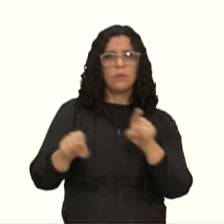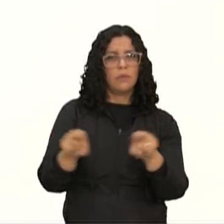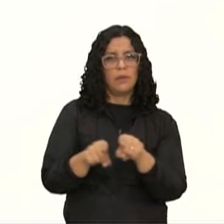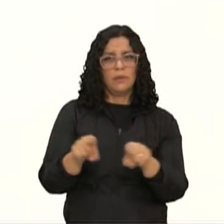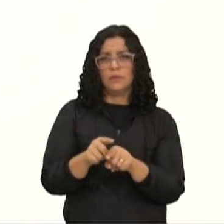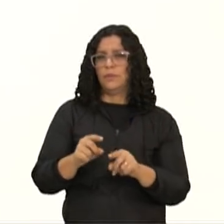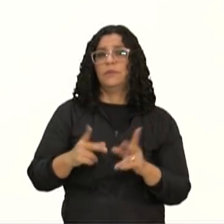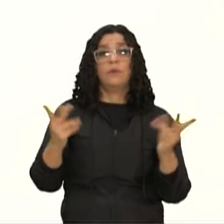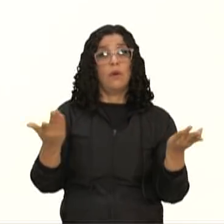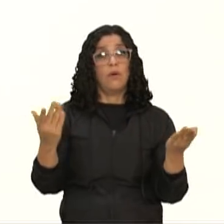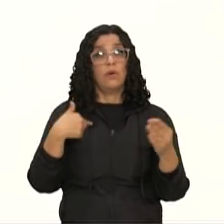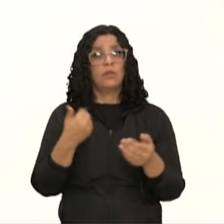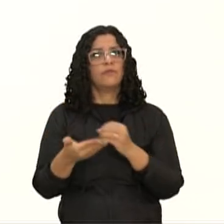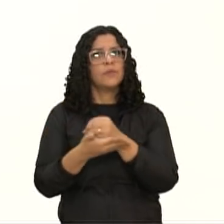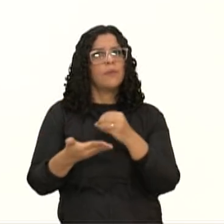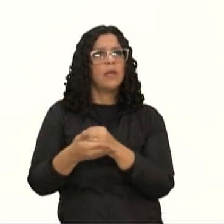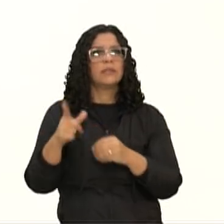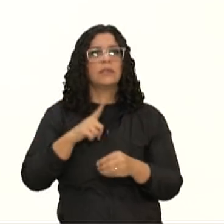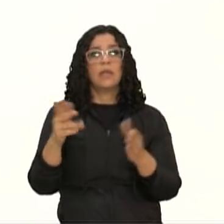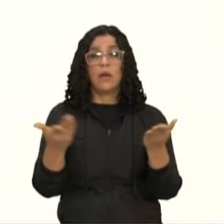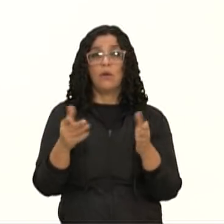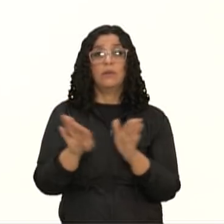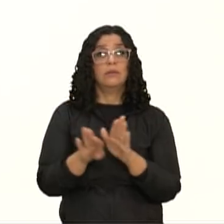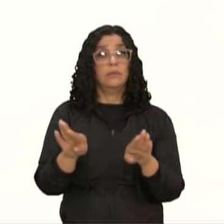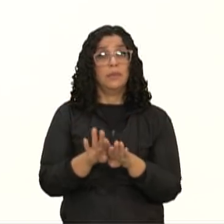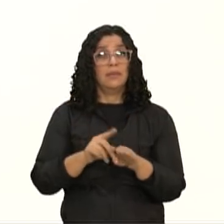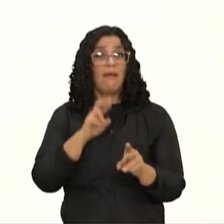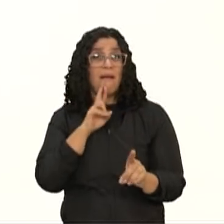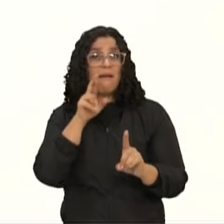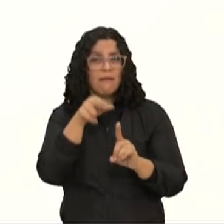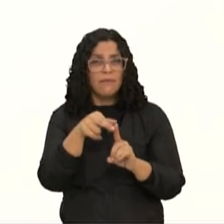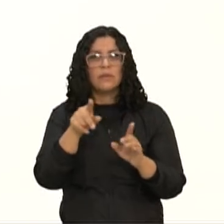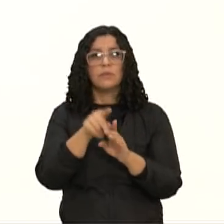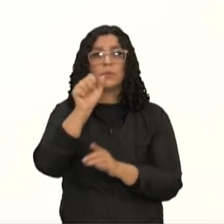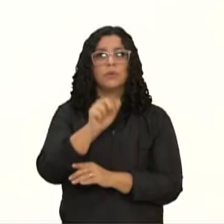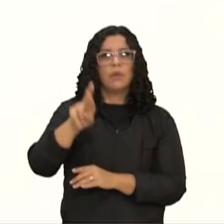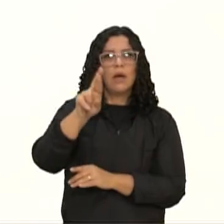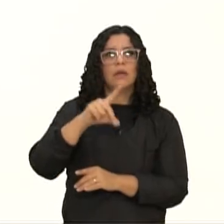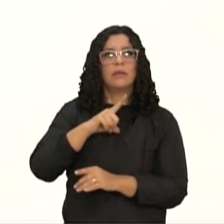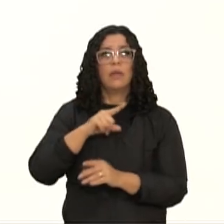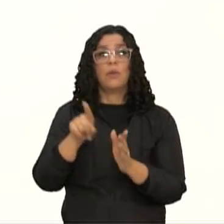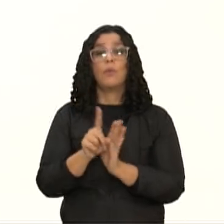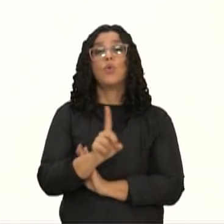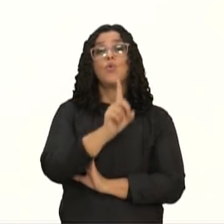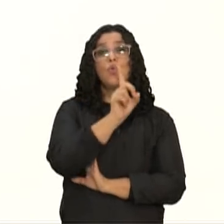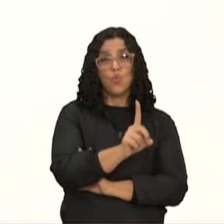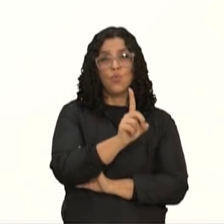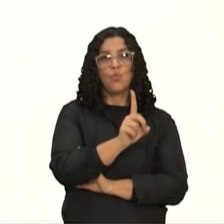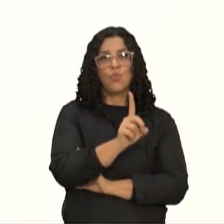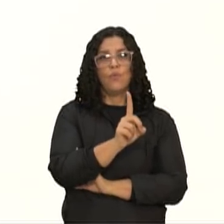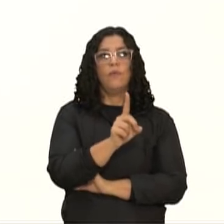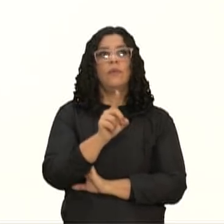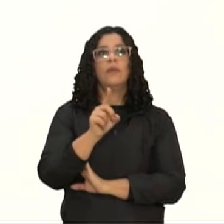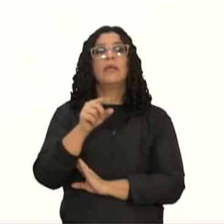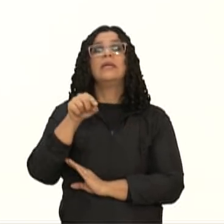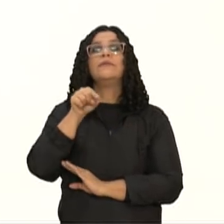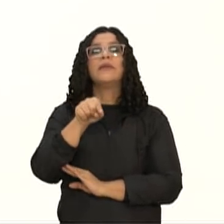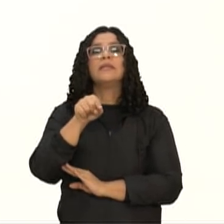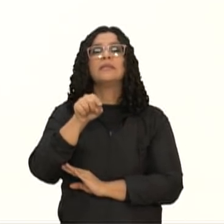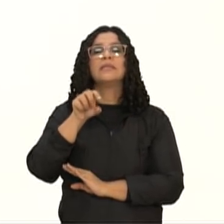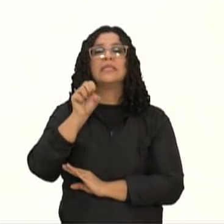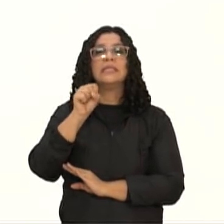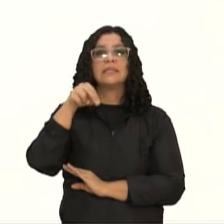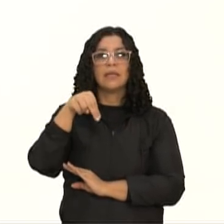como referência o que temos como base. Então, pegando a referência do ar, temos o índice de refração que vale 1 e temos o seno